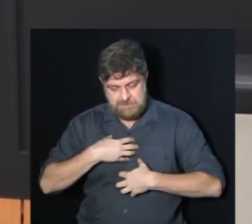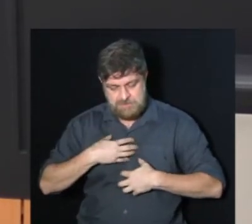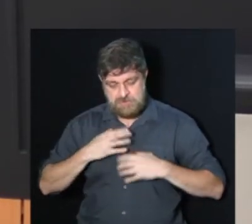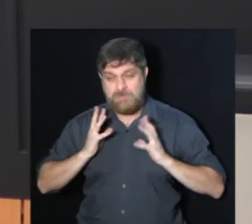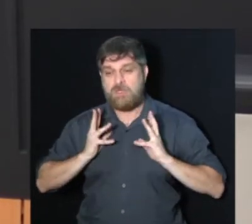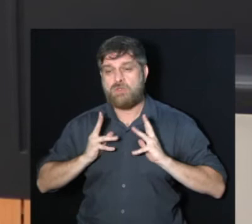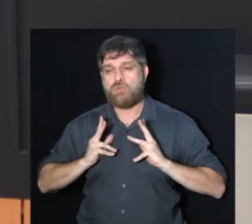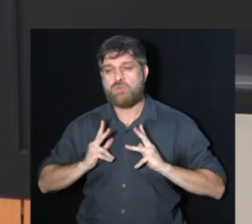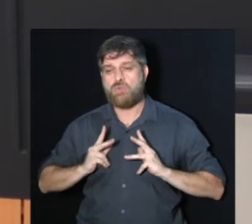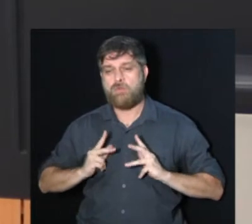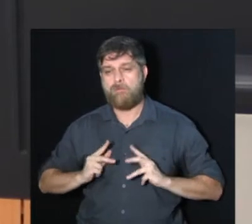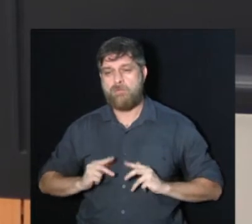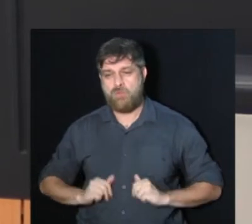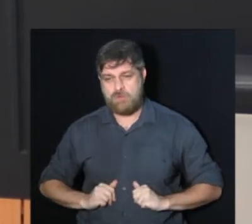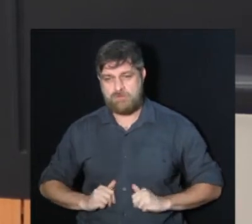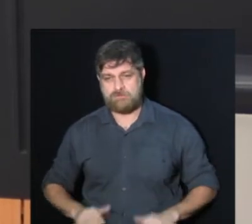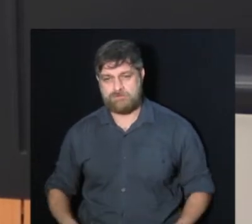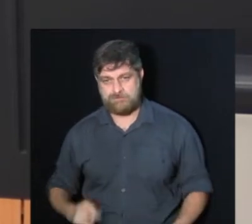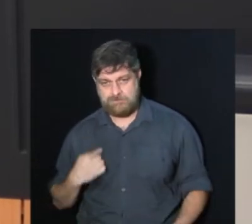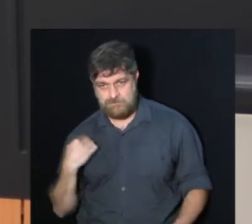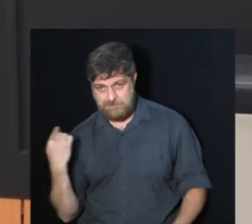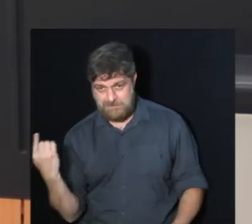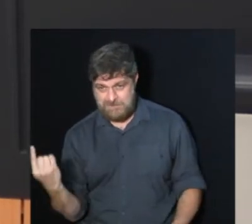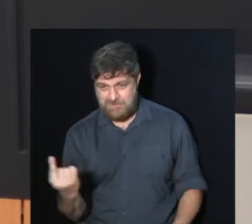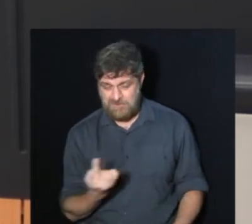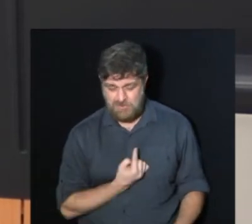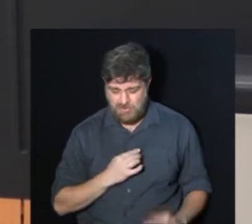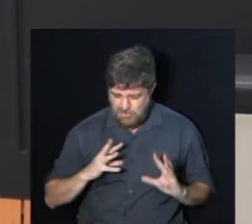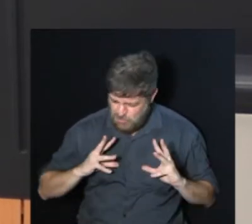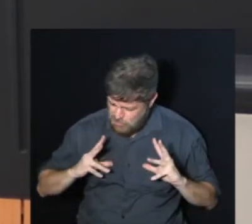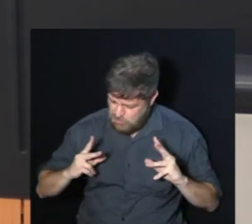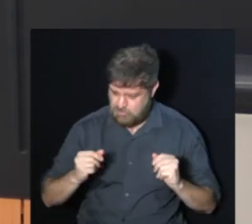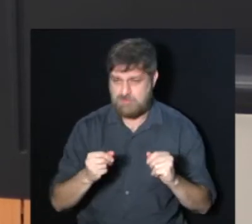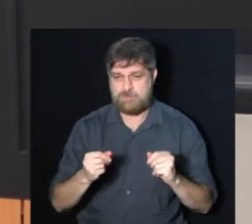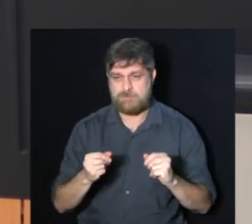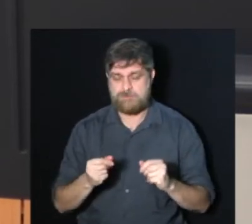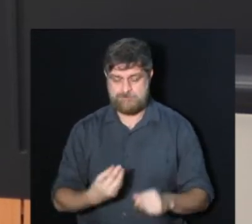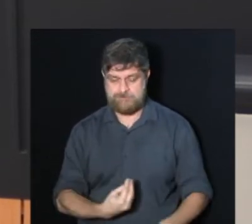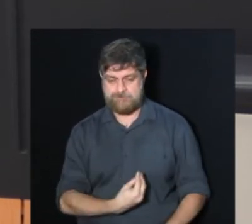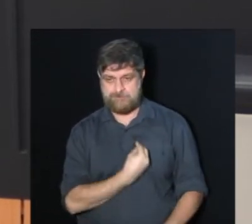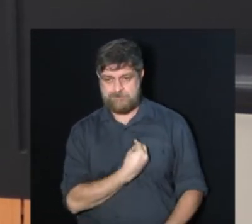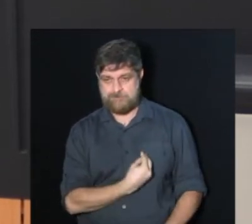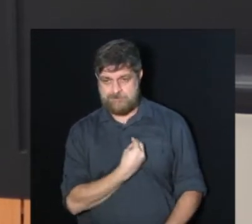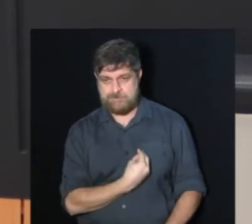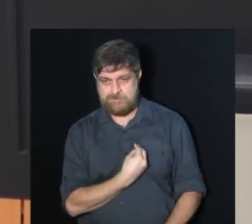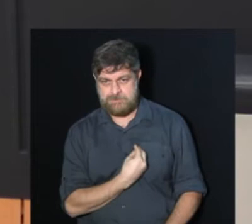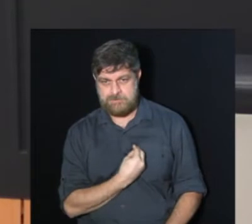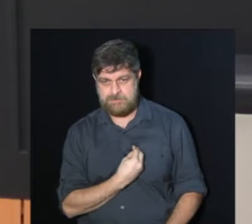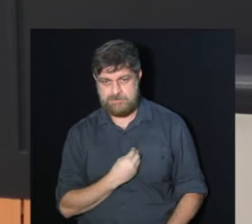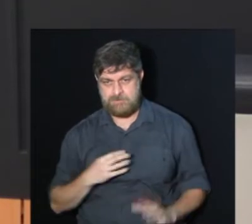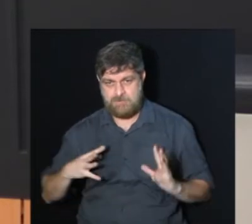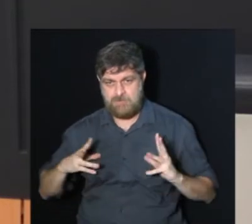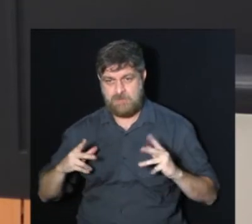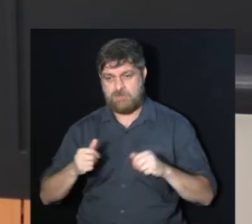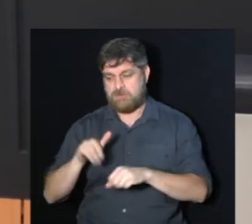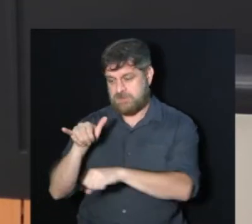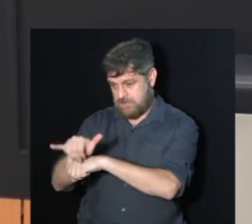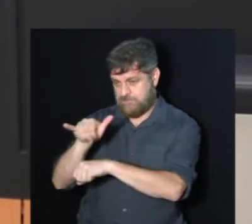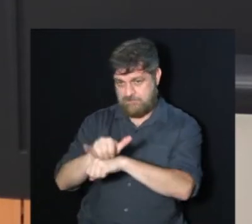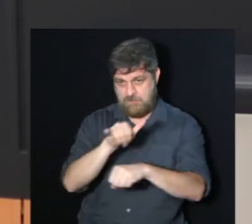puros. Que nós, todos nós, aqui presentes e todos os